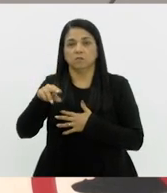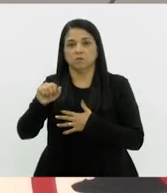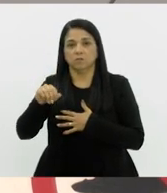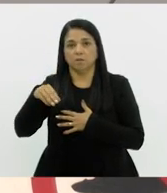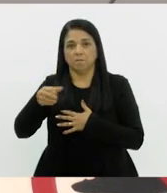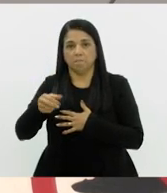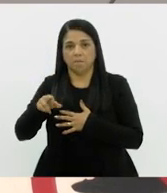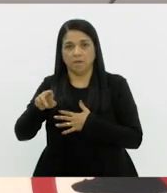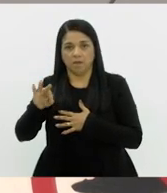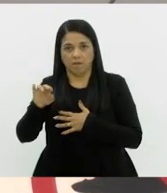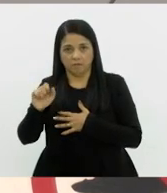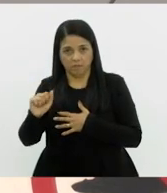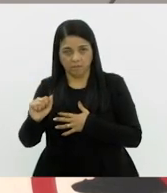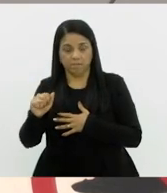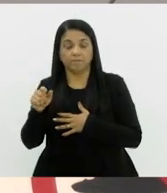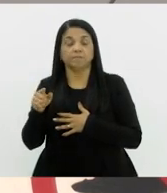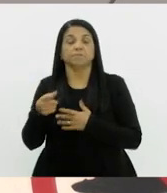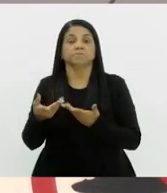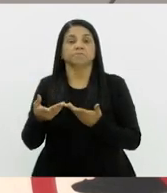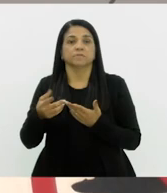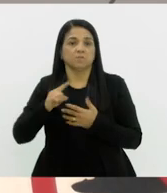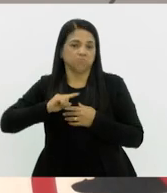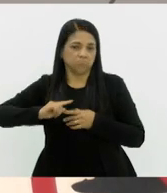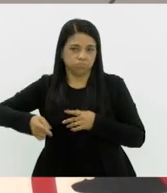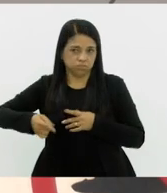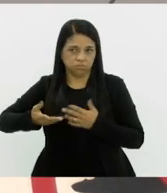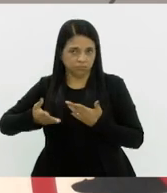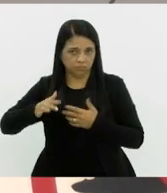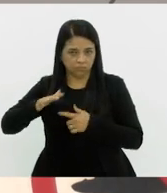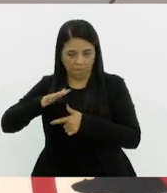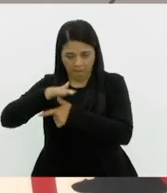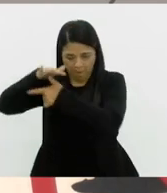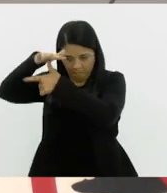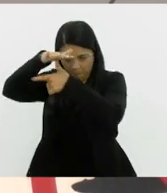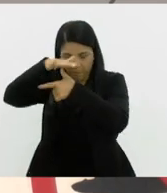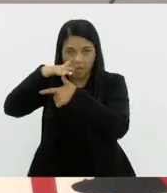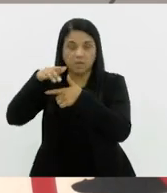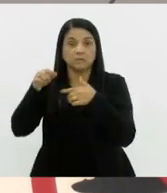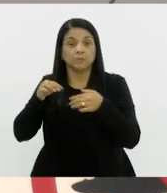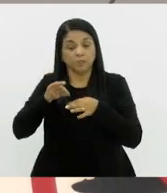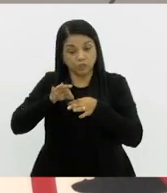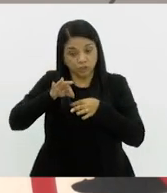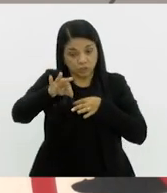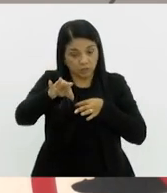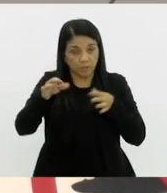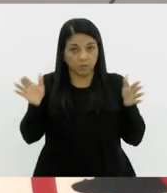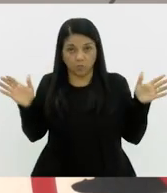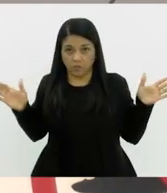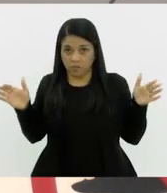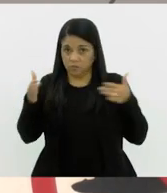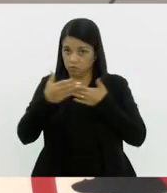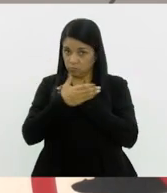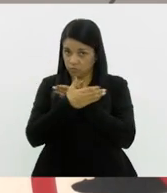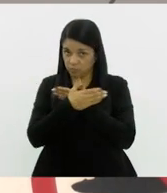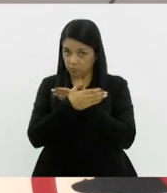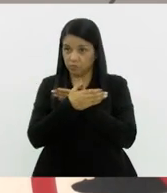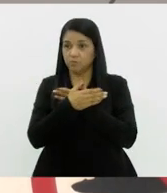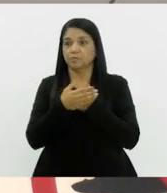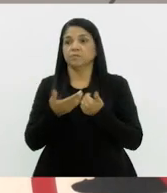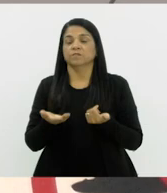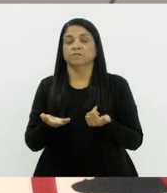Né, o distanciamento em relação ao Cristo, e qualquer